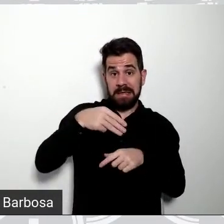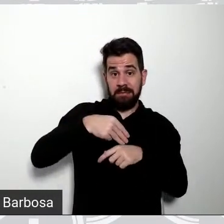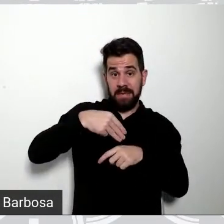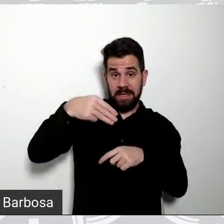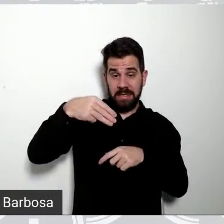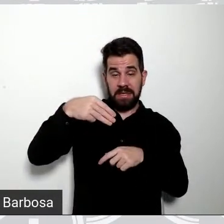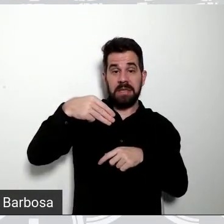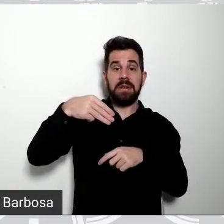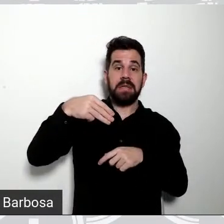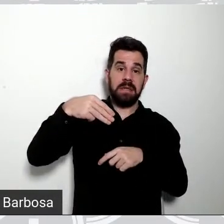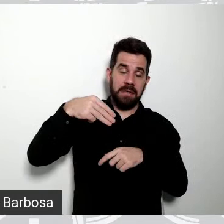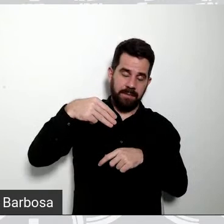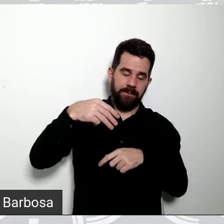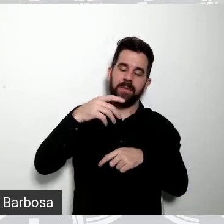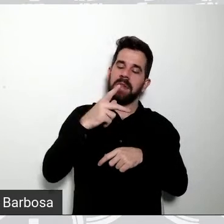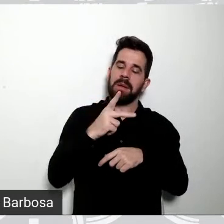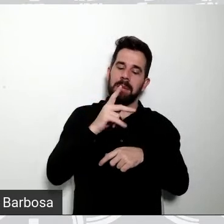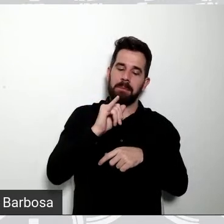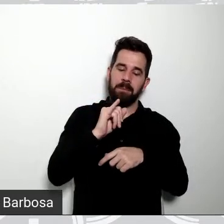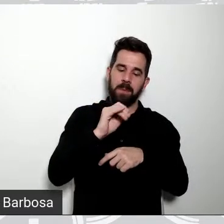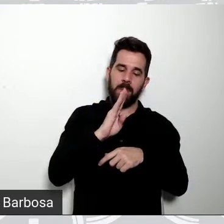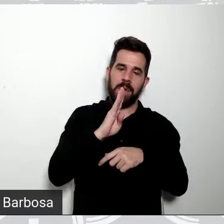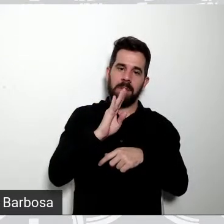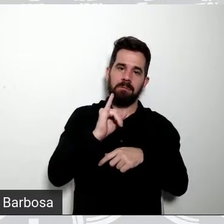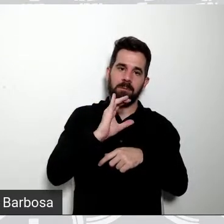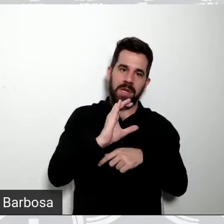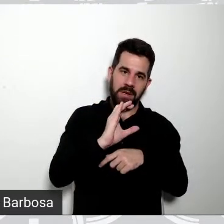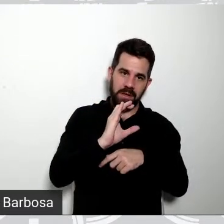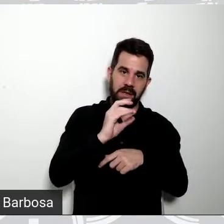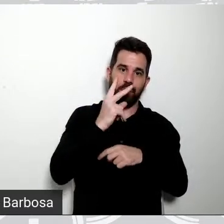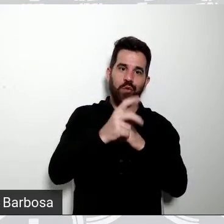no PIBIC e depois no mestrado.